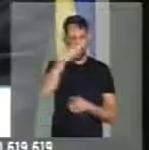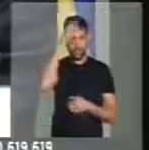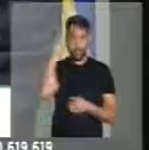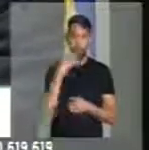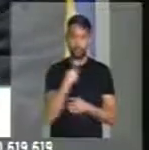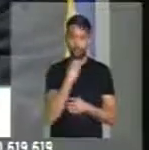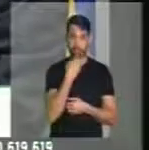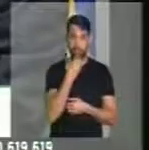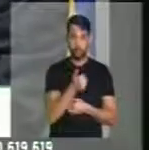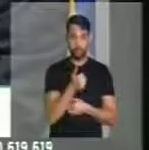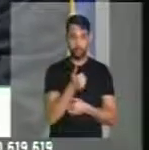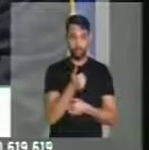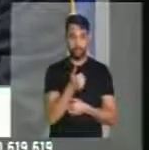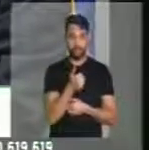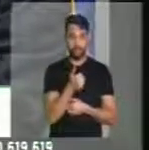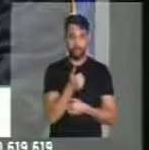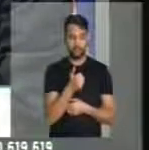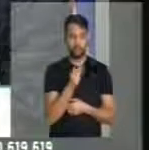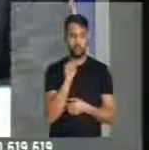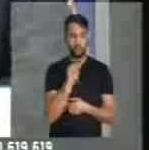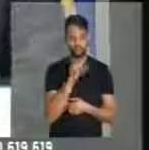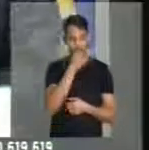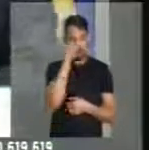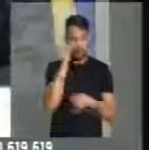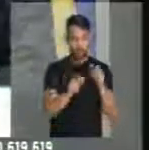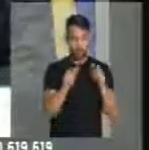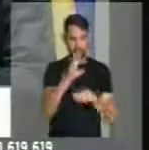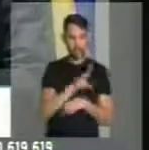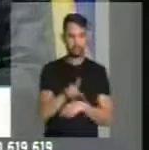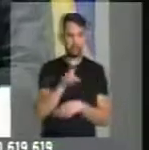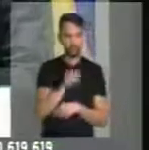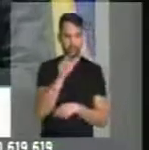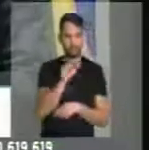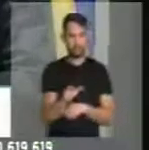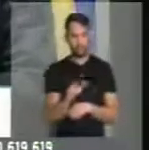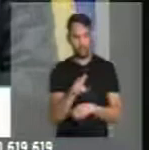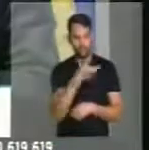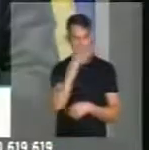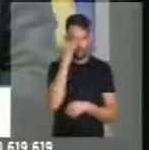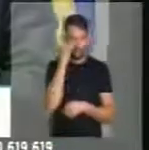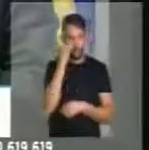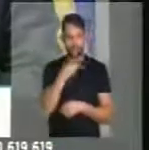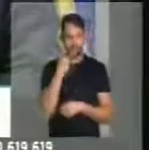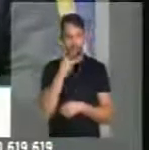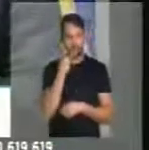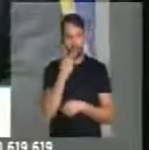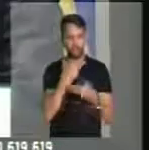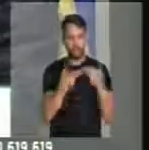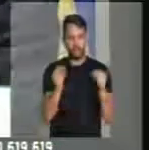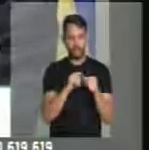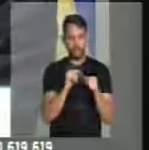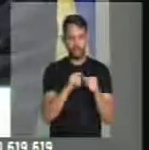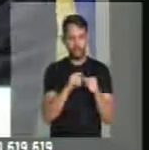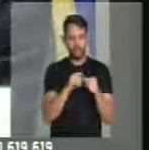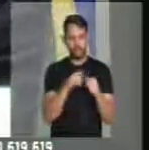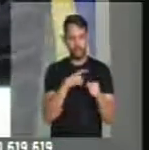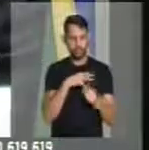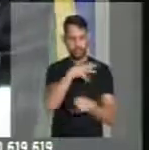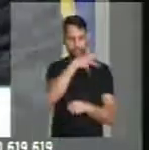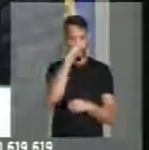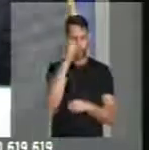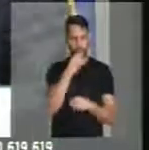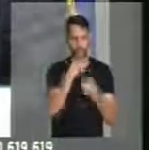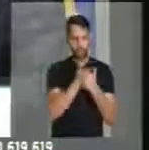tão bom que eles usaram aquele velho jargão de um refrigerante de